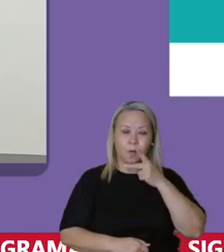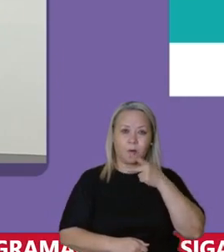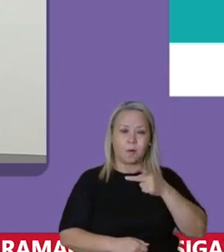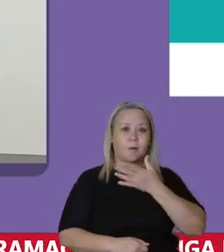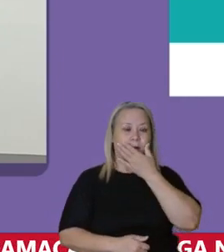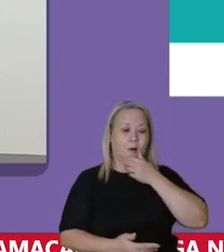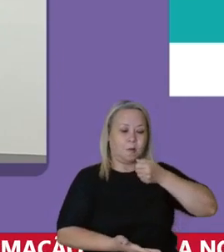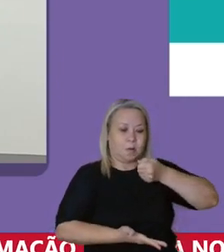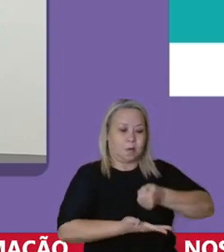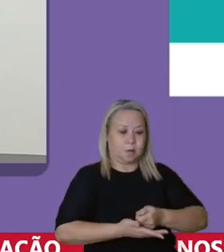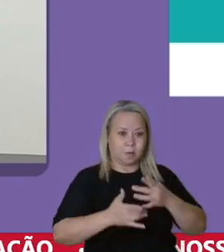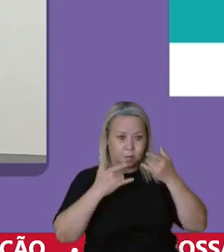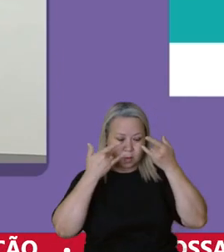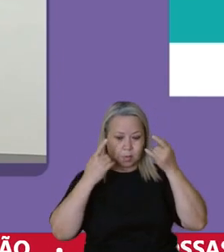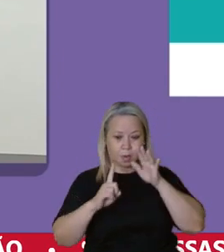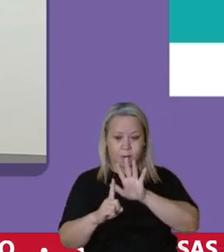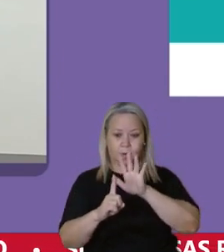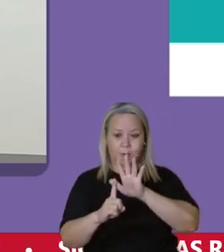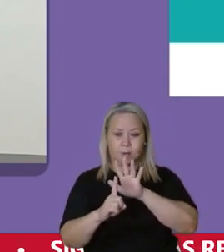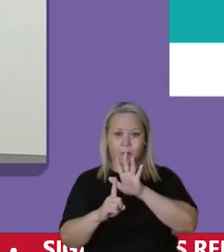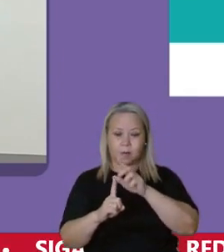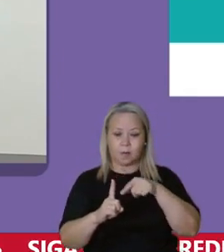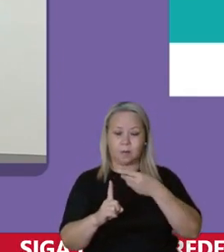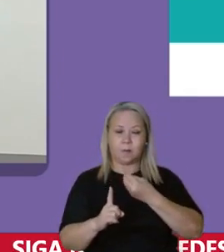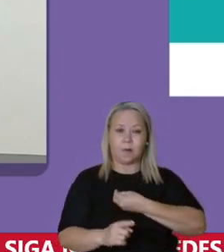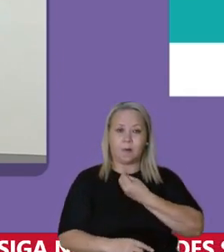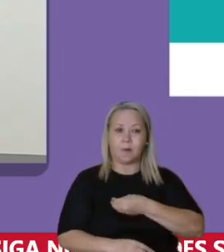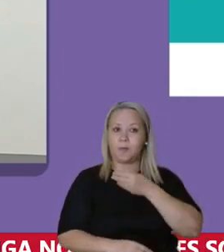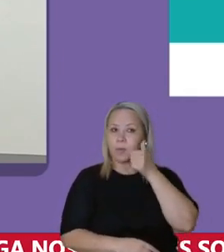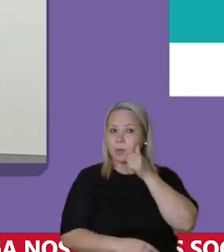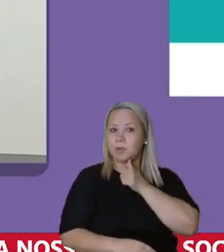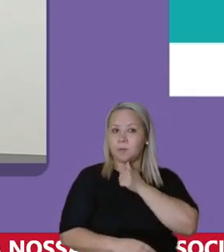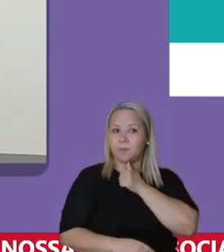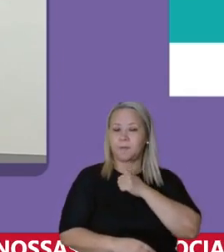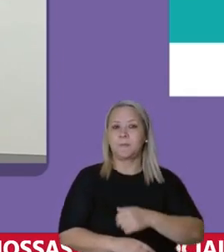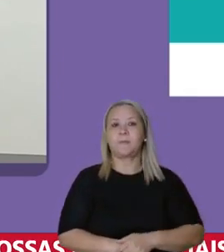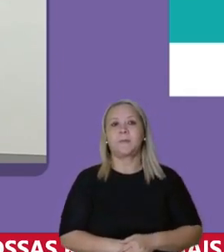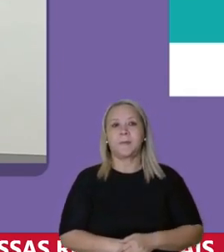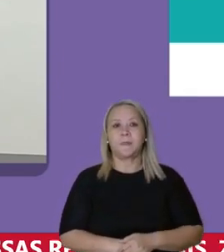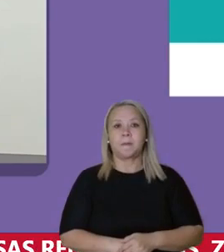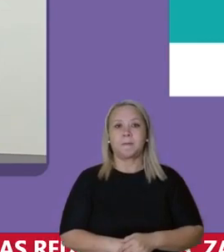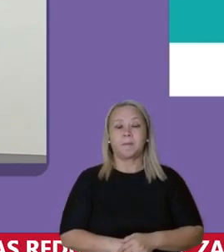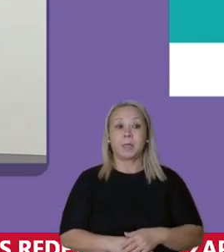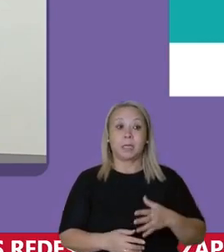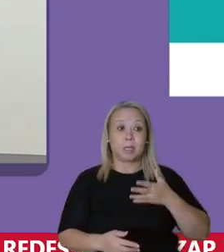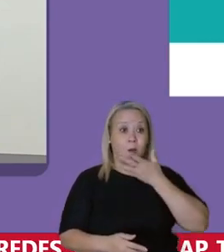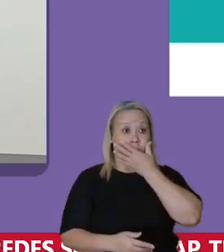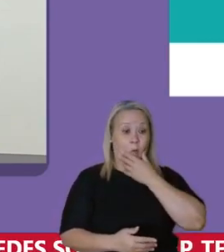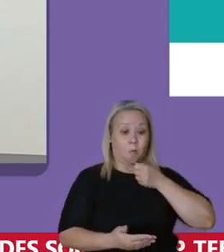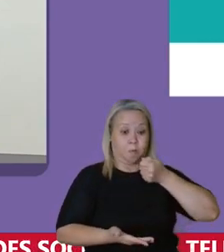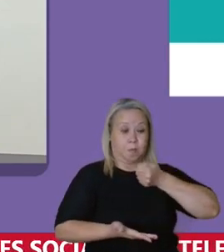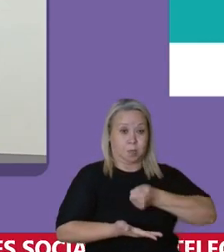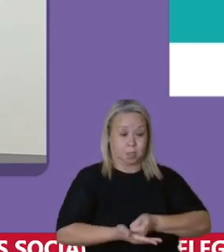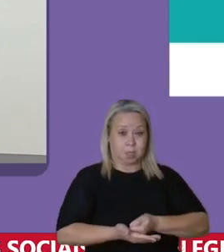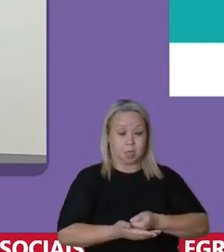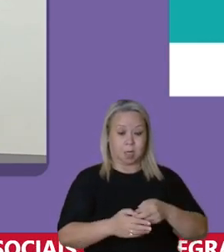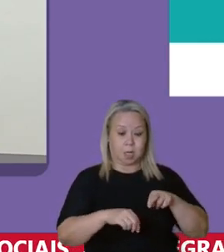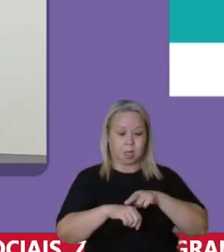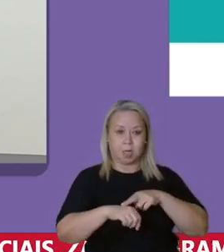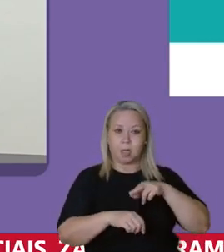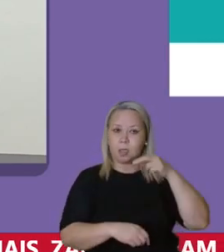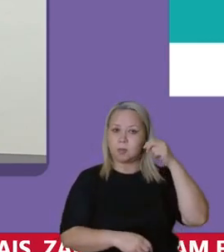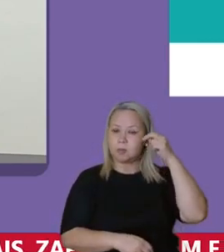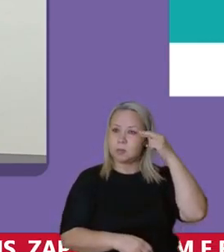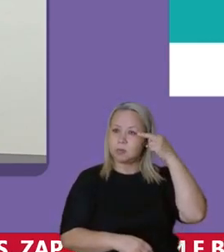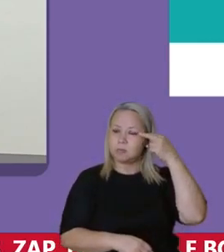o capitalismo está afetando diretamente a vida das mulheres. O patriarcado e o racismo, eles